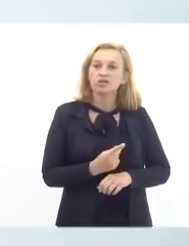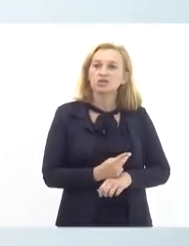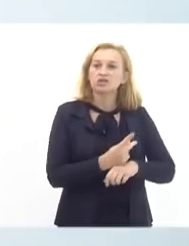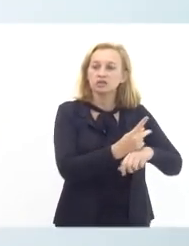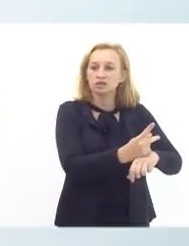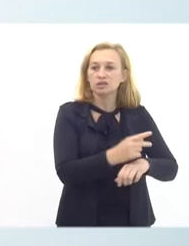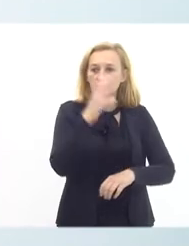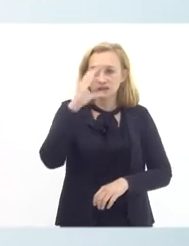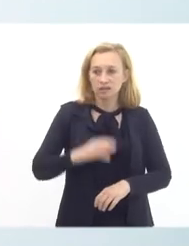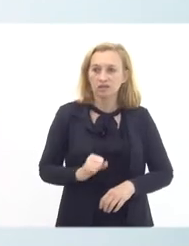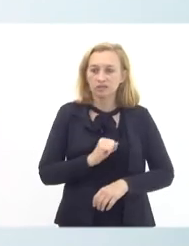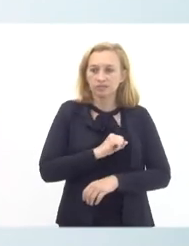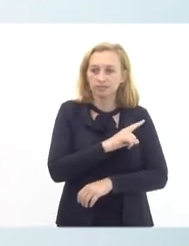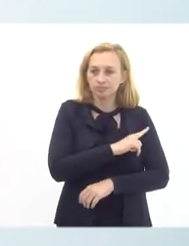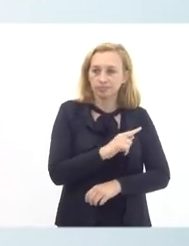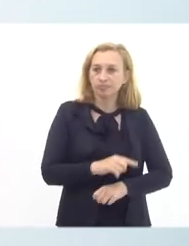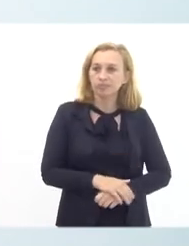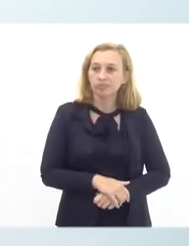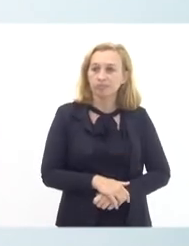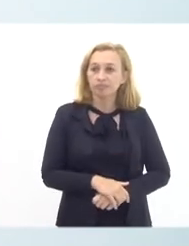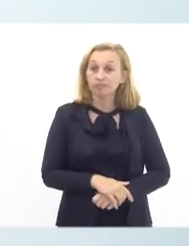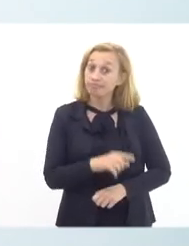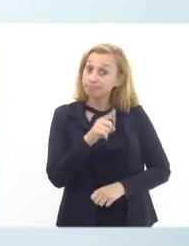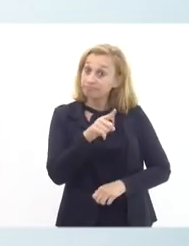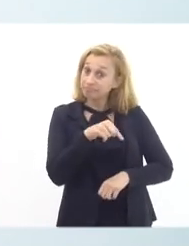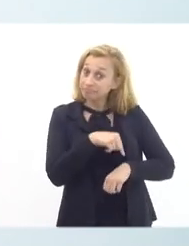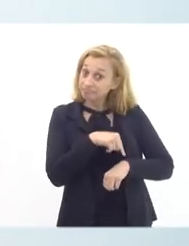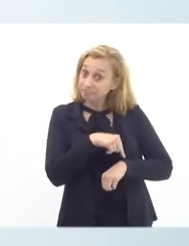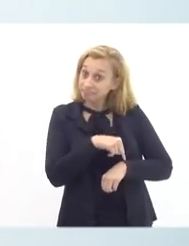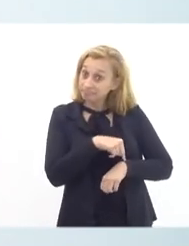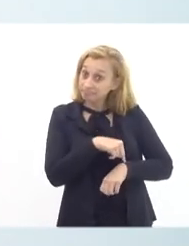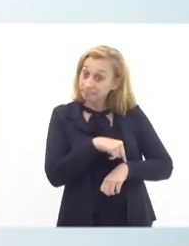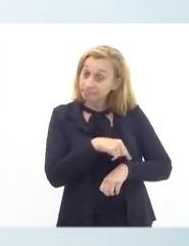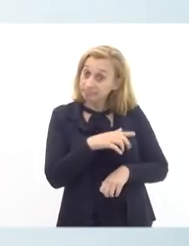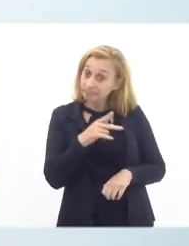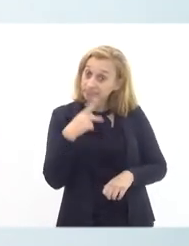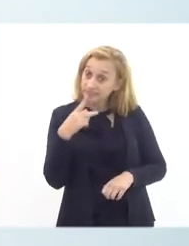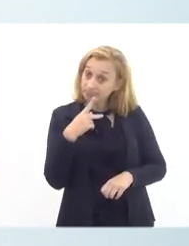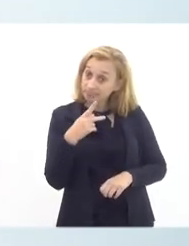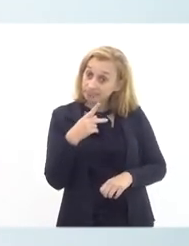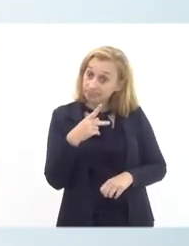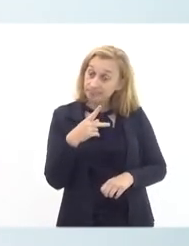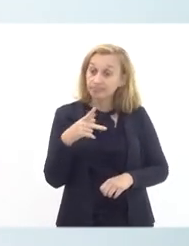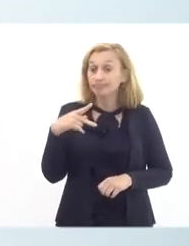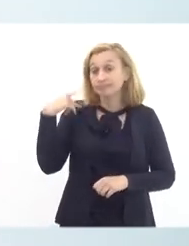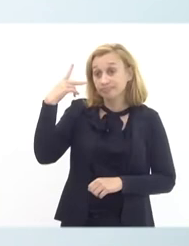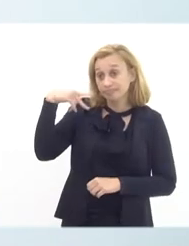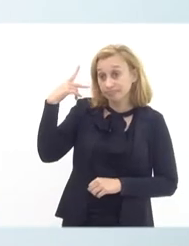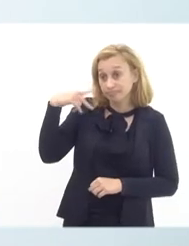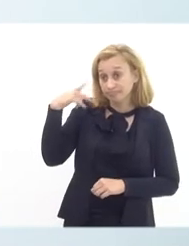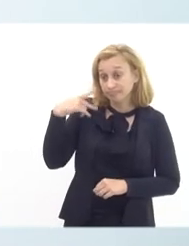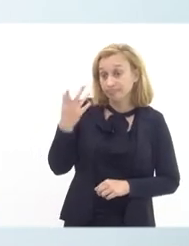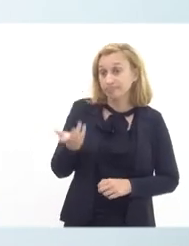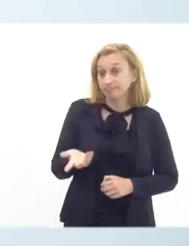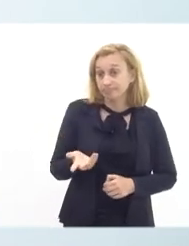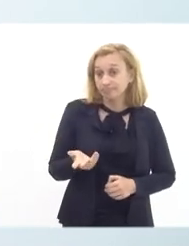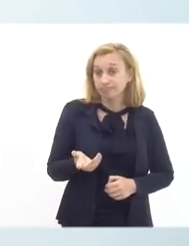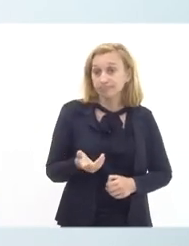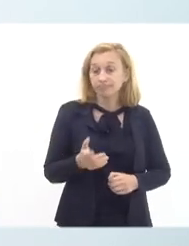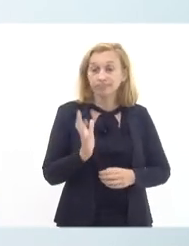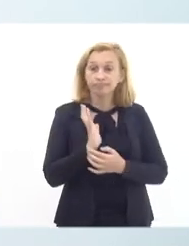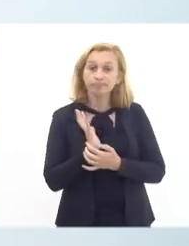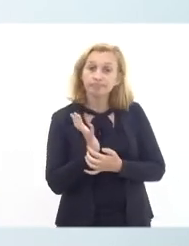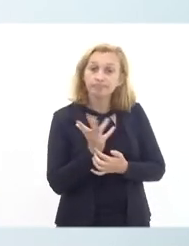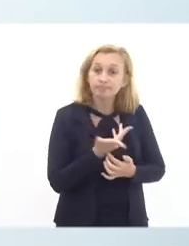gonçalense. E, naquele momento, a minha fala, tanto com o vereador quanto com a classe